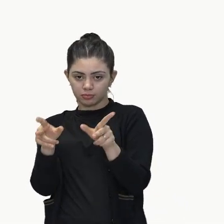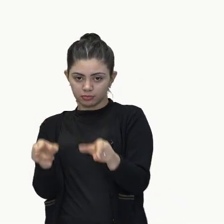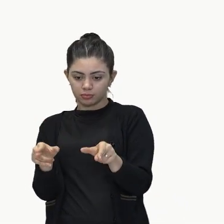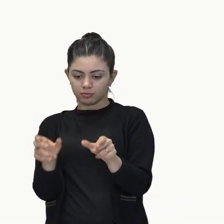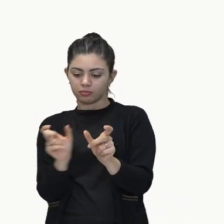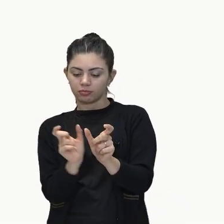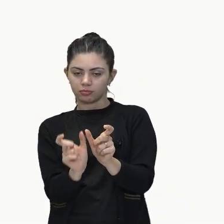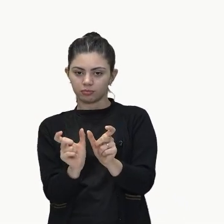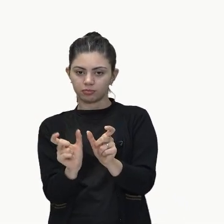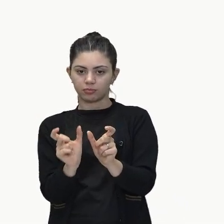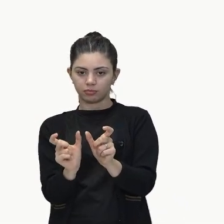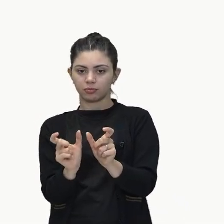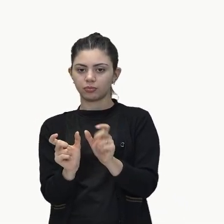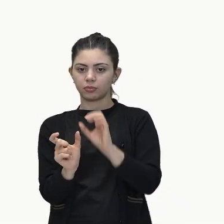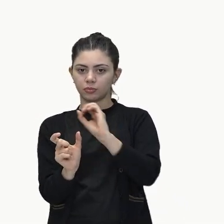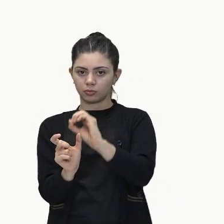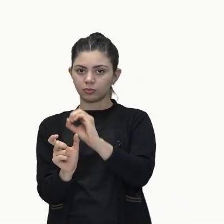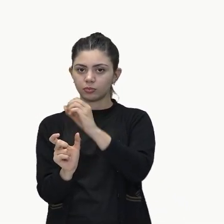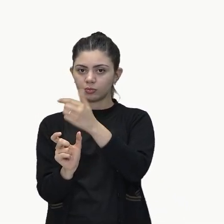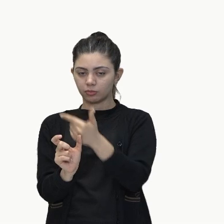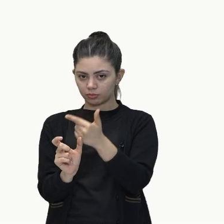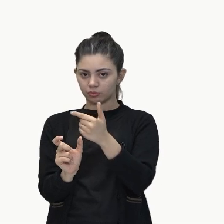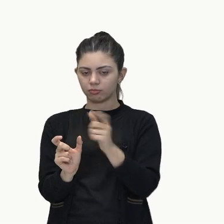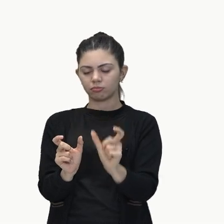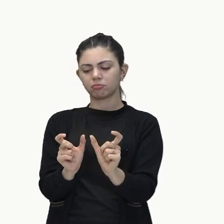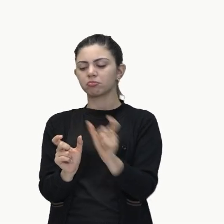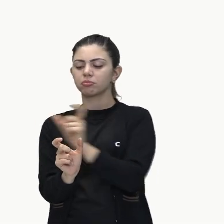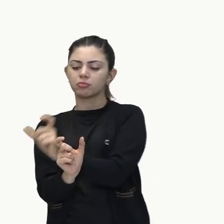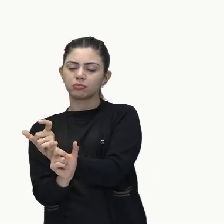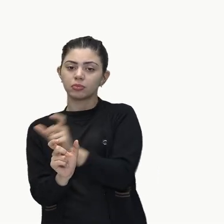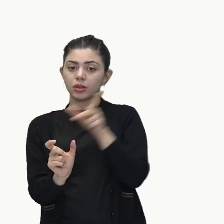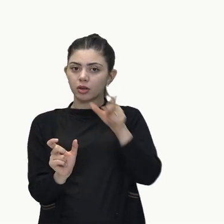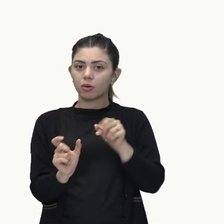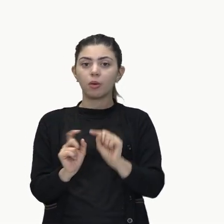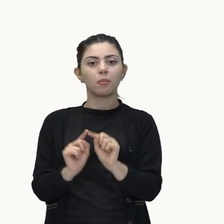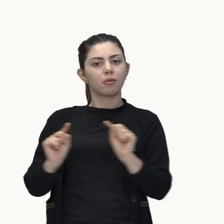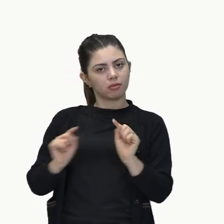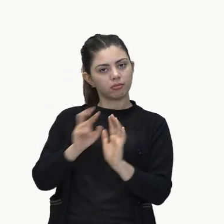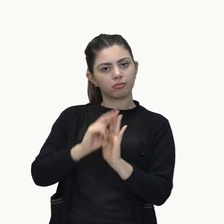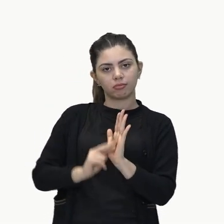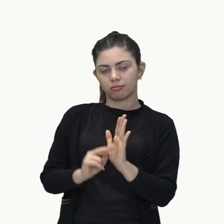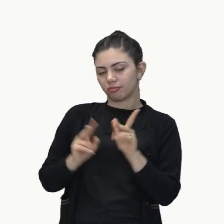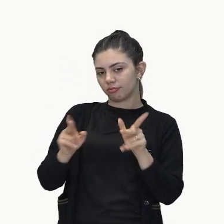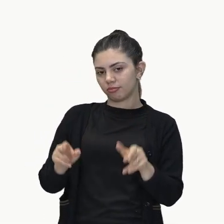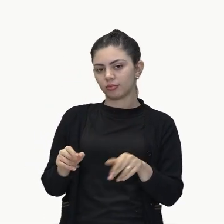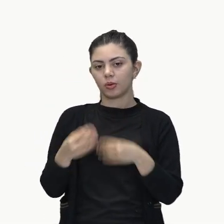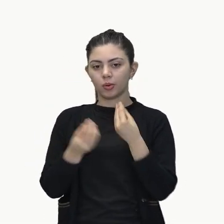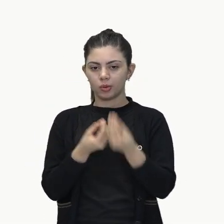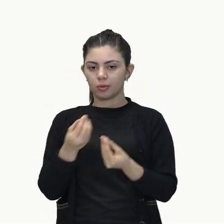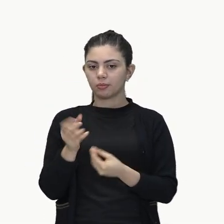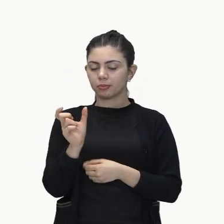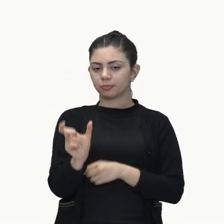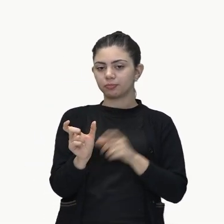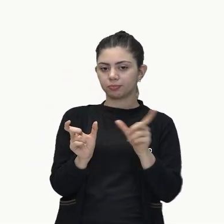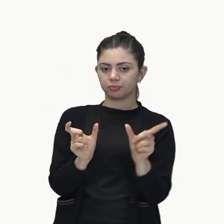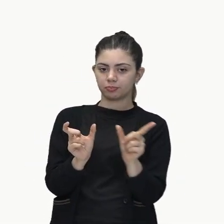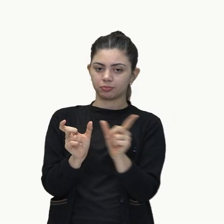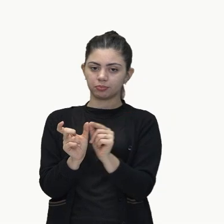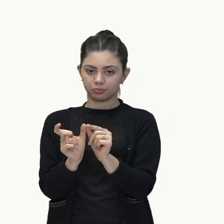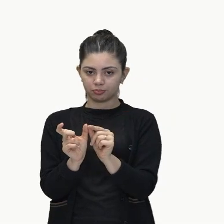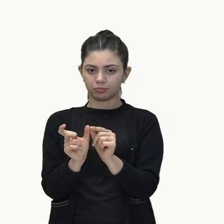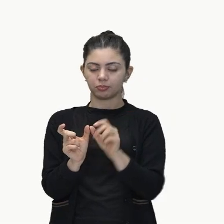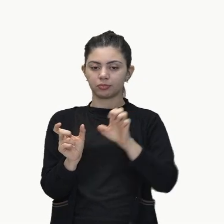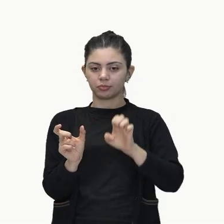né, tanto de um lado quanto do outro do oxigênio são iguais, mas a regra é a mesma. O prefixo, aqui ó, dois carbonos